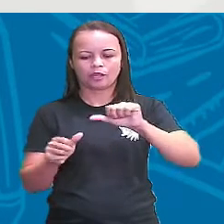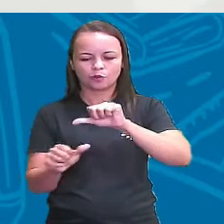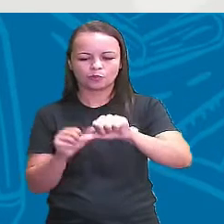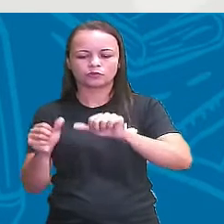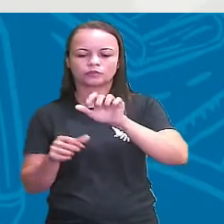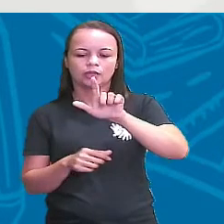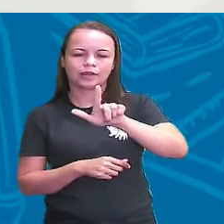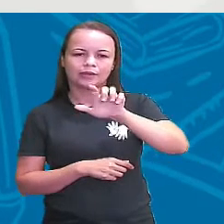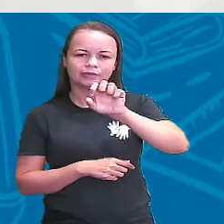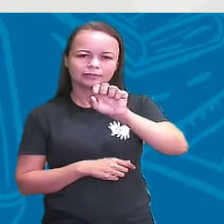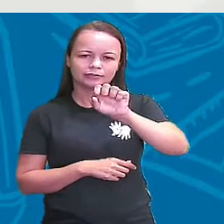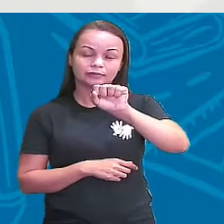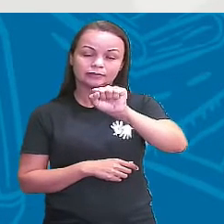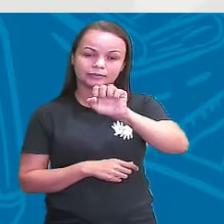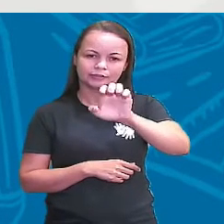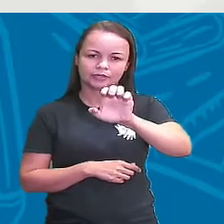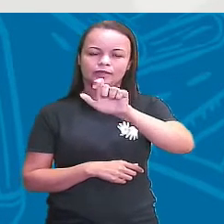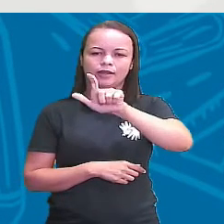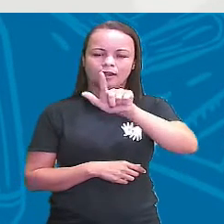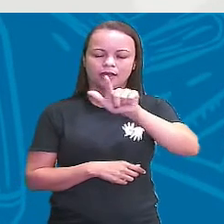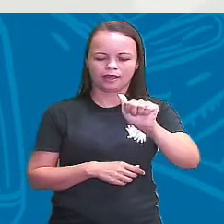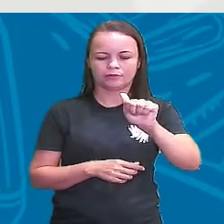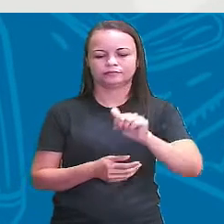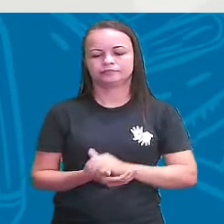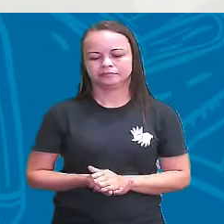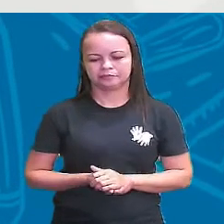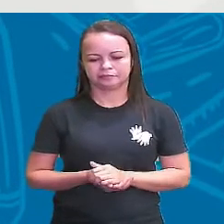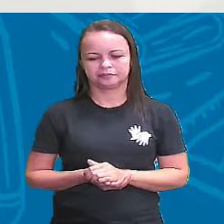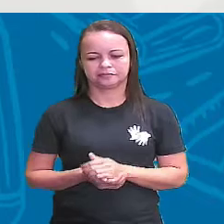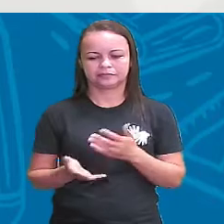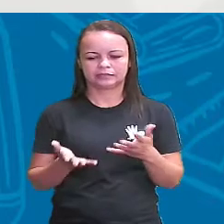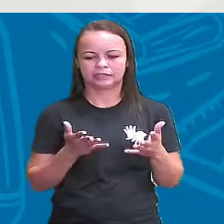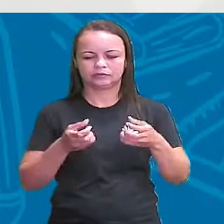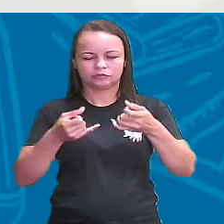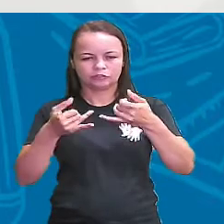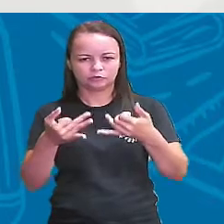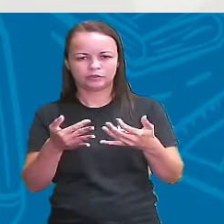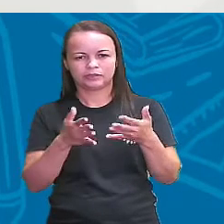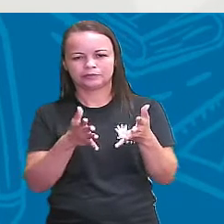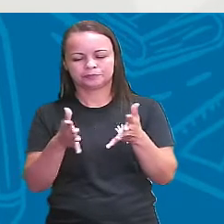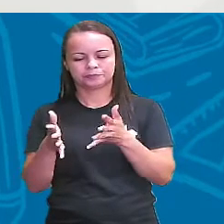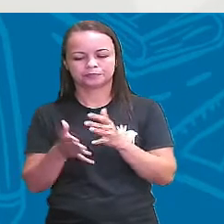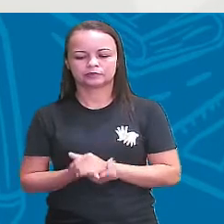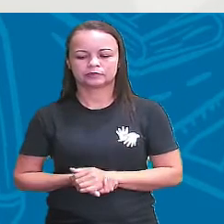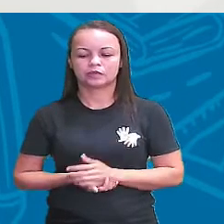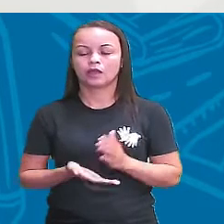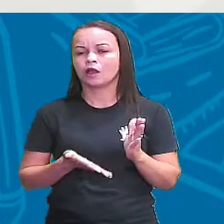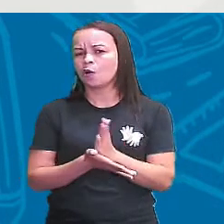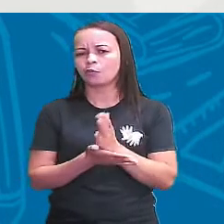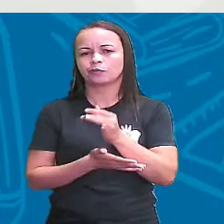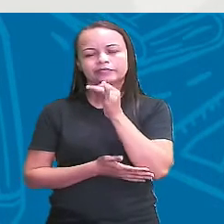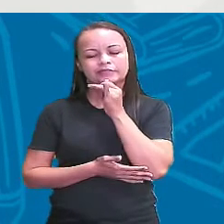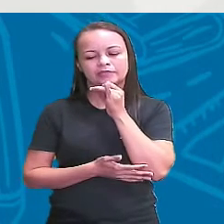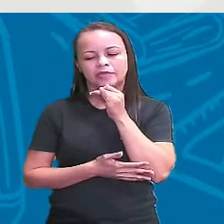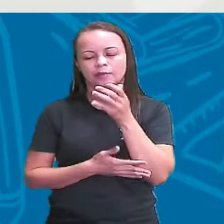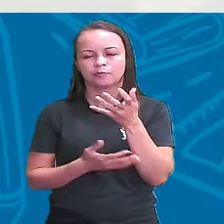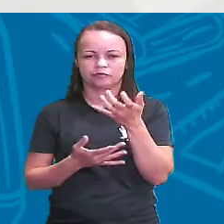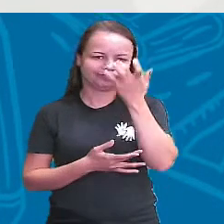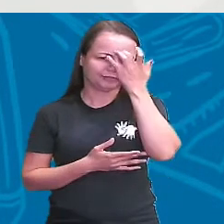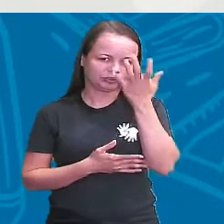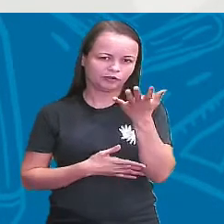lê las, eu digo se las, tá bom? Vamos ver alguns exemplos que fica